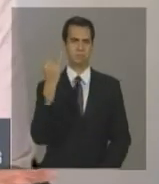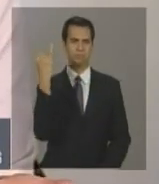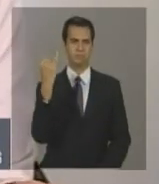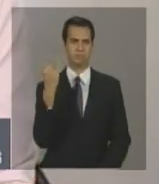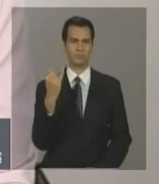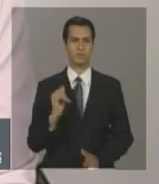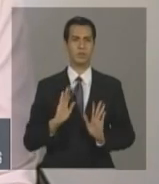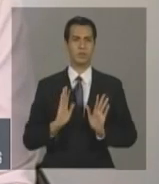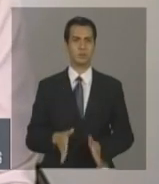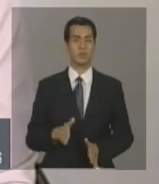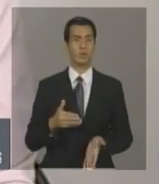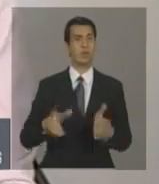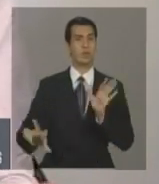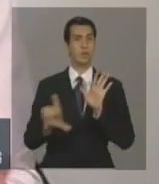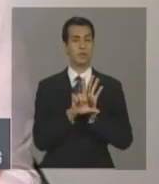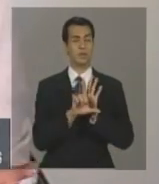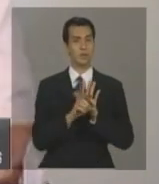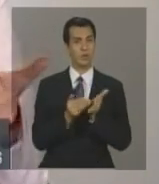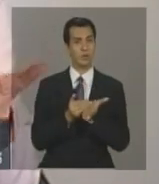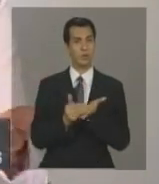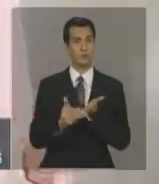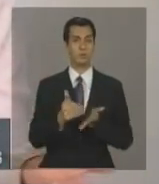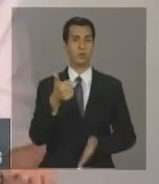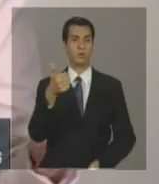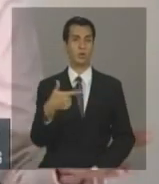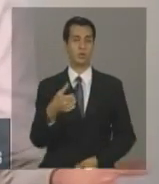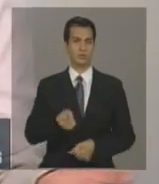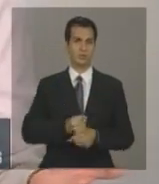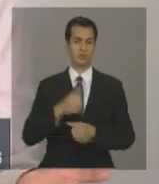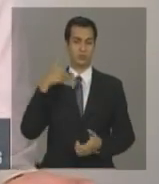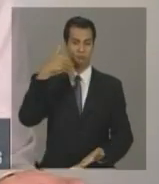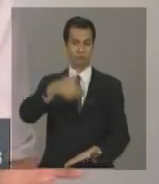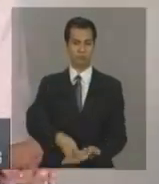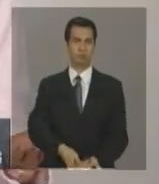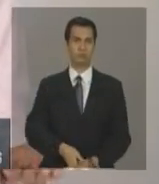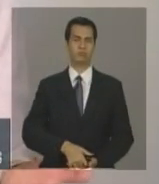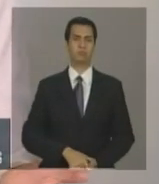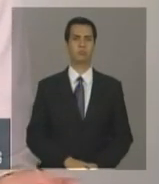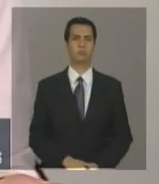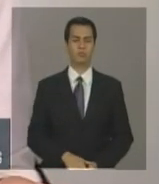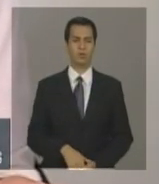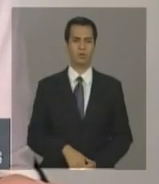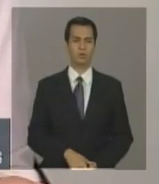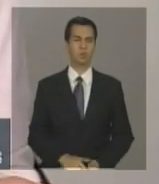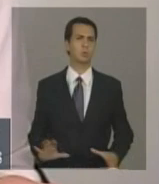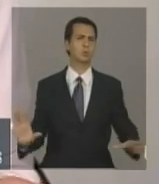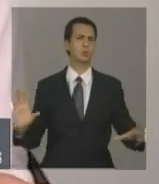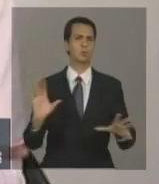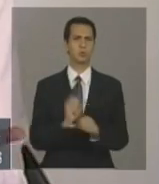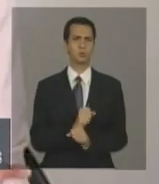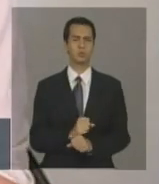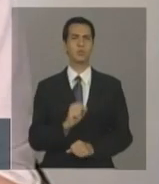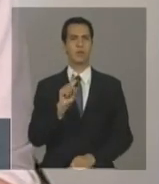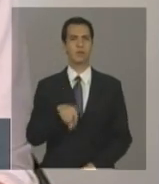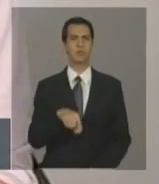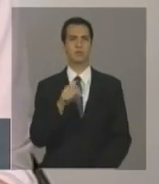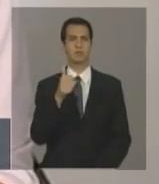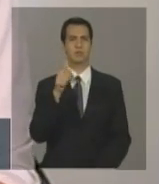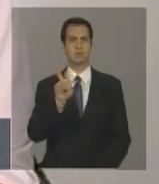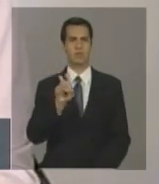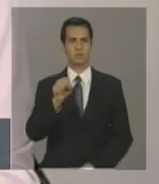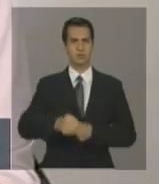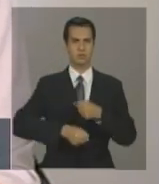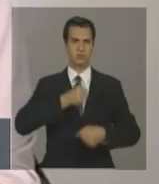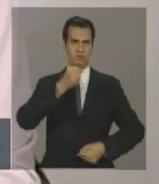12 anos desde a lei, acho que Fernando Matos, a gente pode dizer que 15 anos do nosso período mais